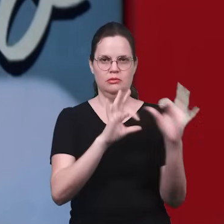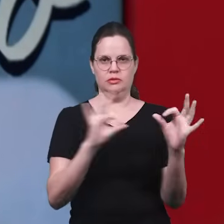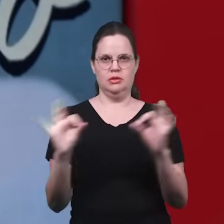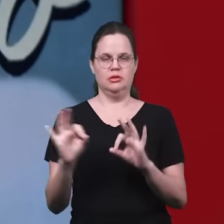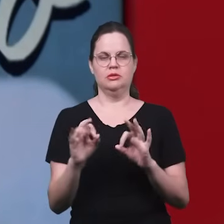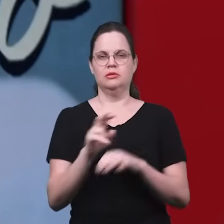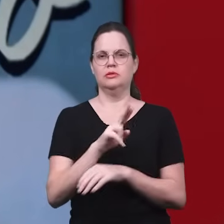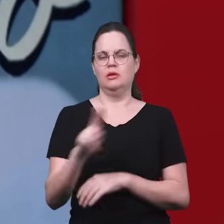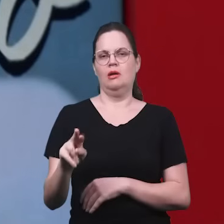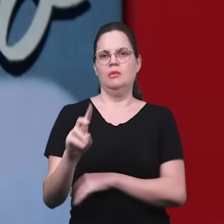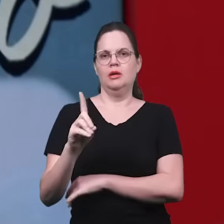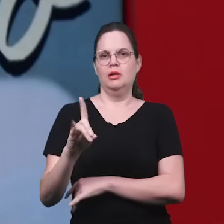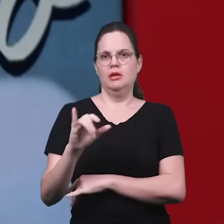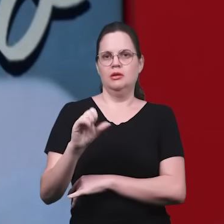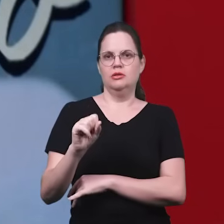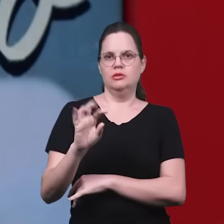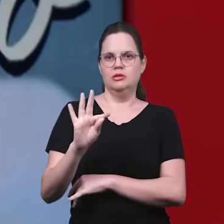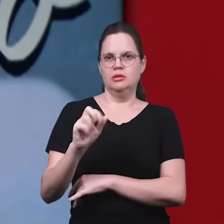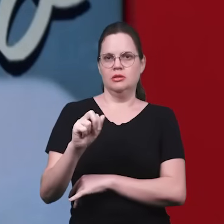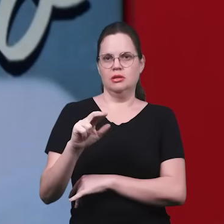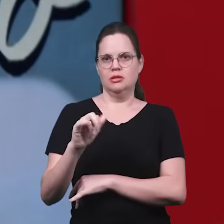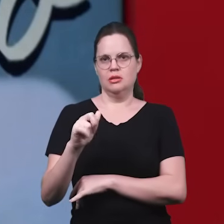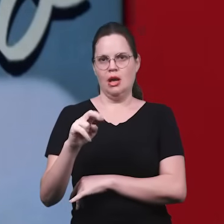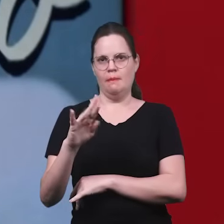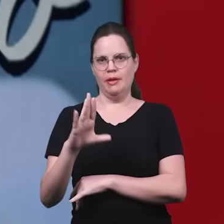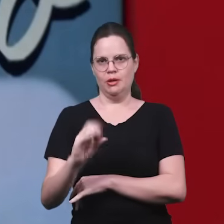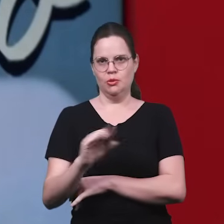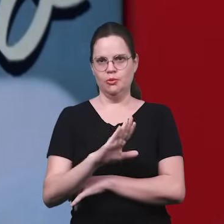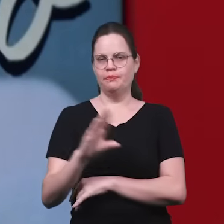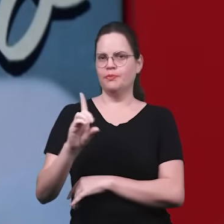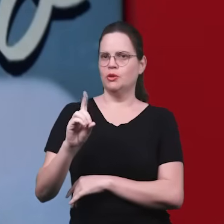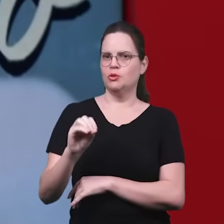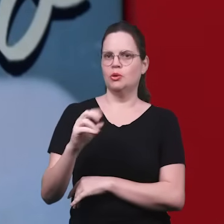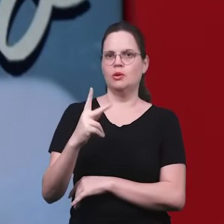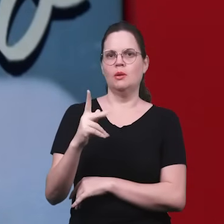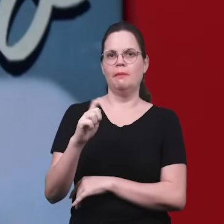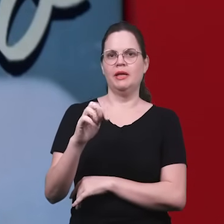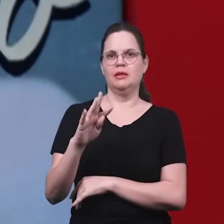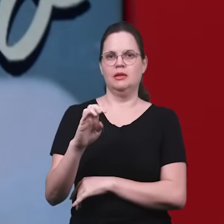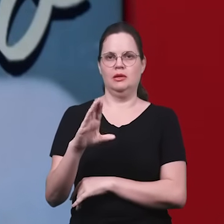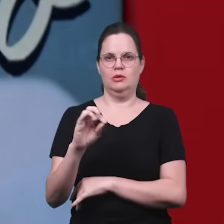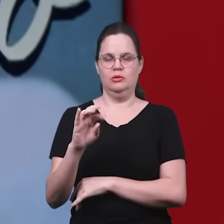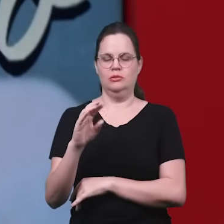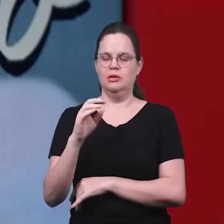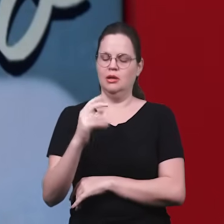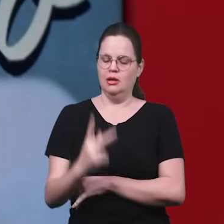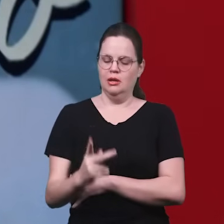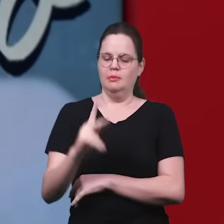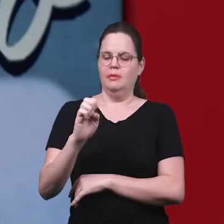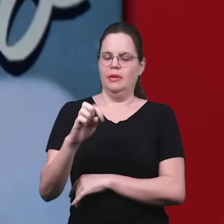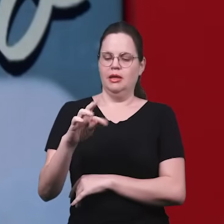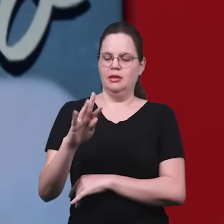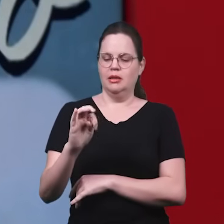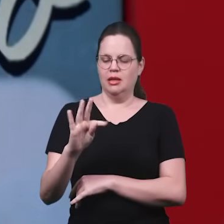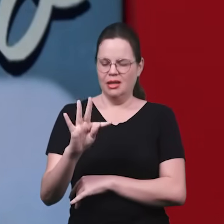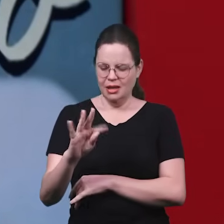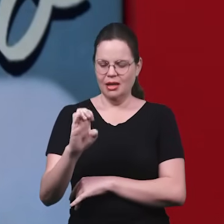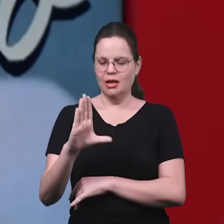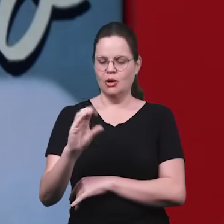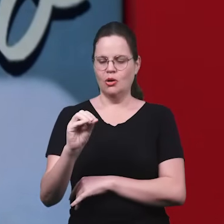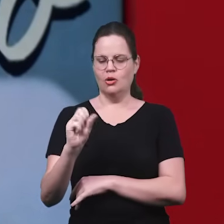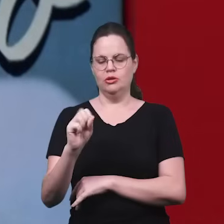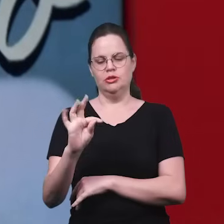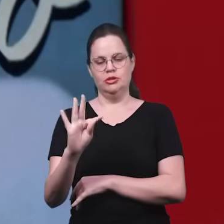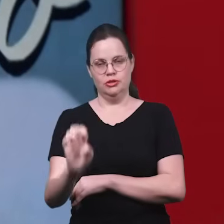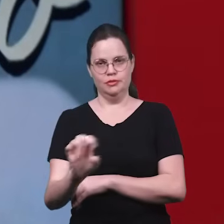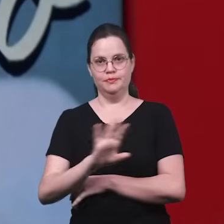podem buscar essa informação, esse episódio. O segundo, o alijamento ou a exclusão do Espírito Santo. Nesse episódio